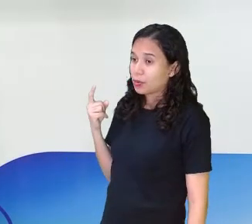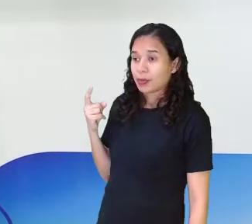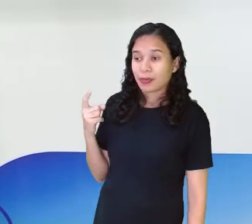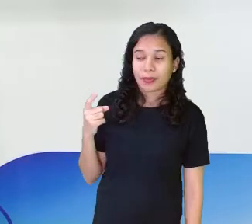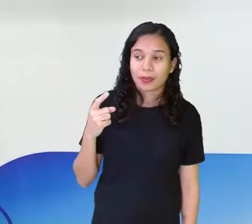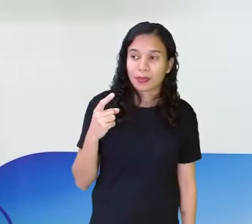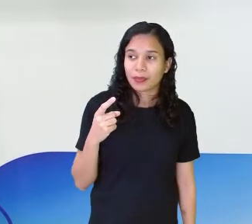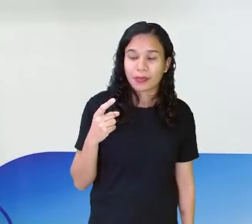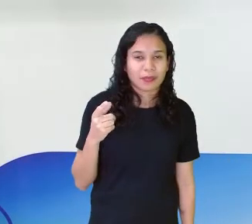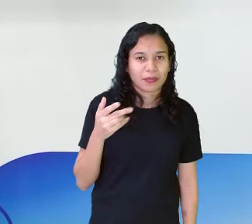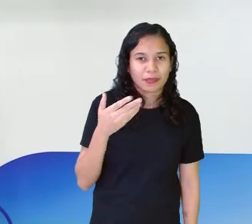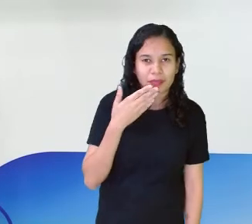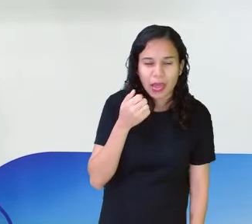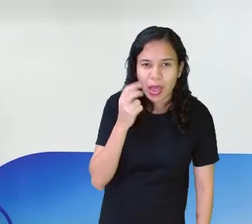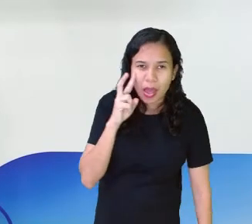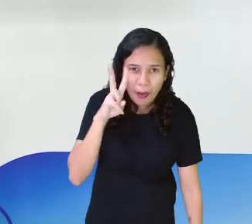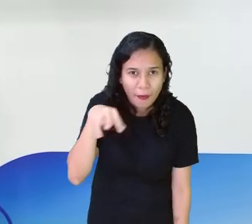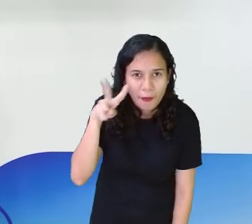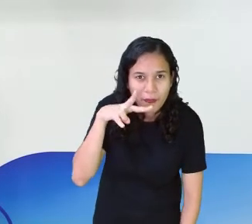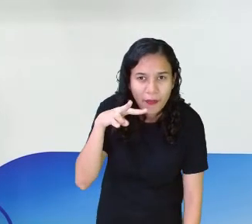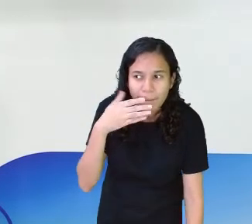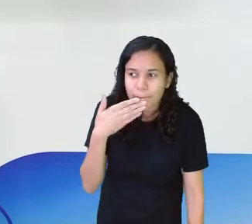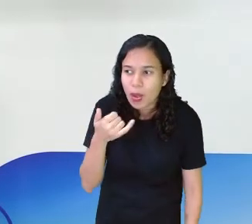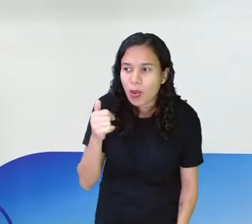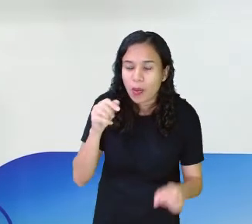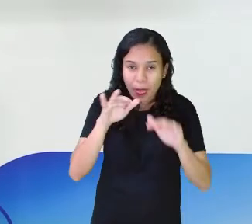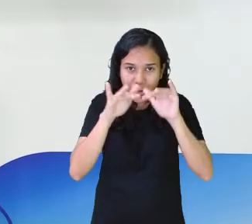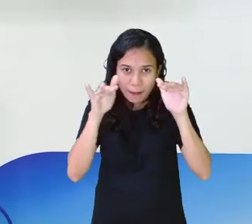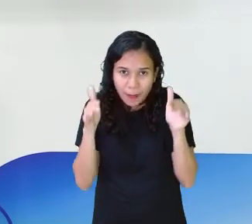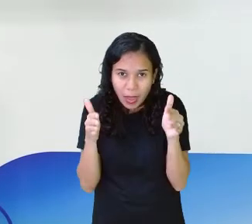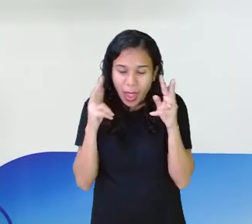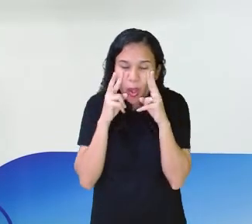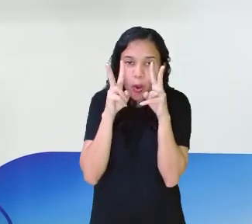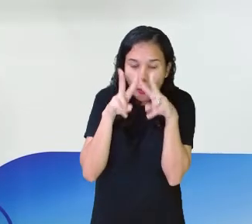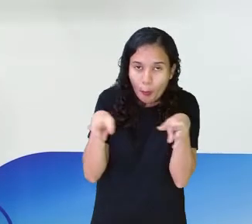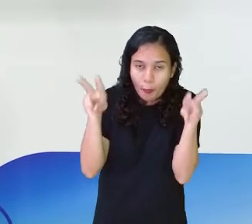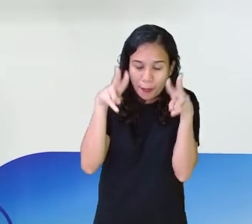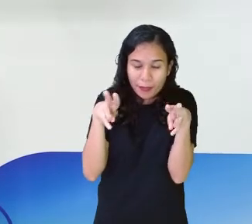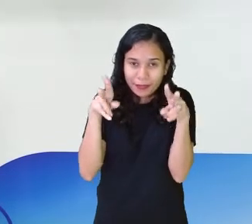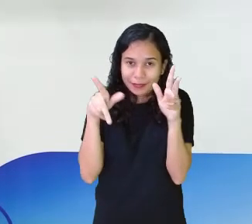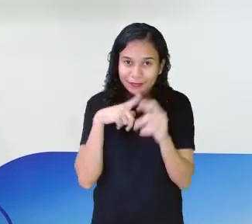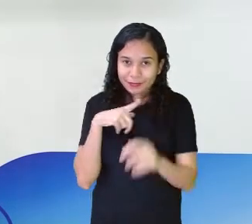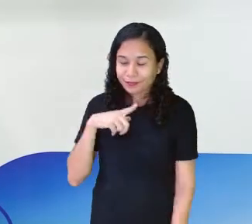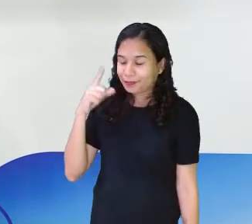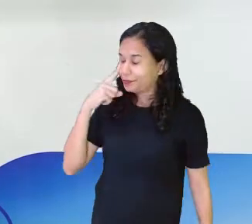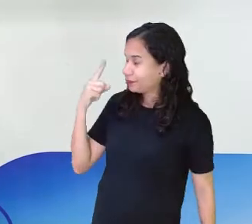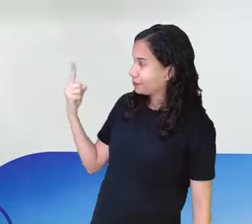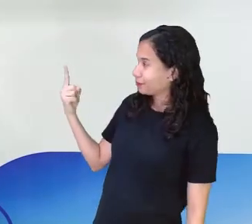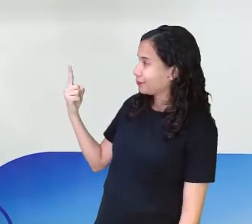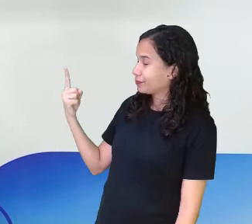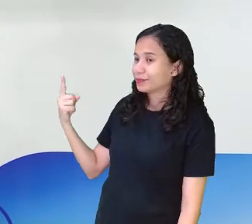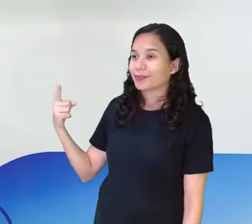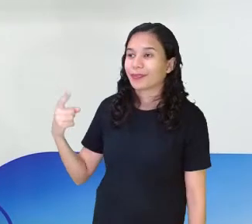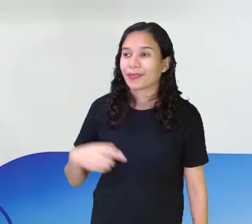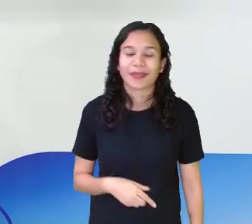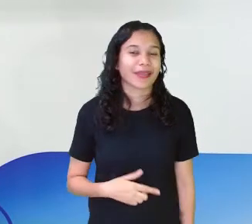para... Não, não fica bom. É melhor na mesa mesmo. Olha aí,